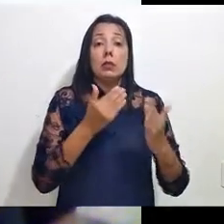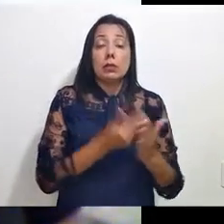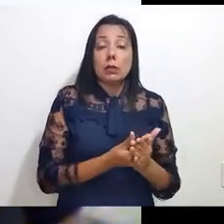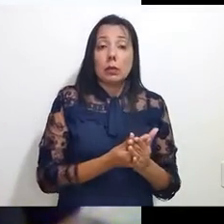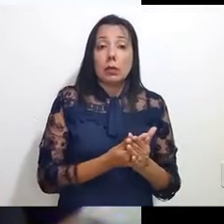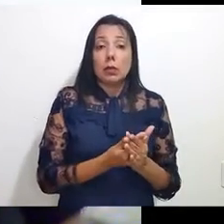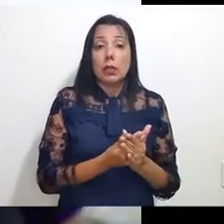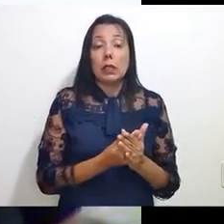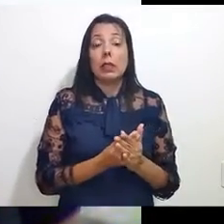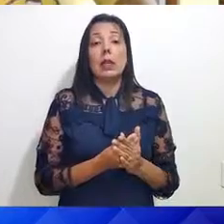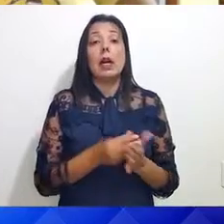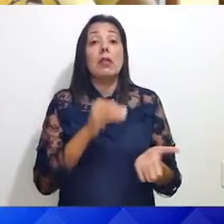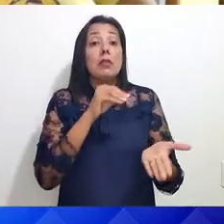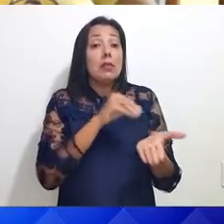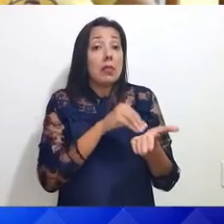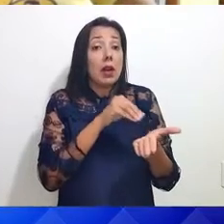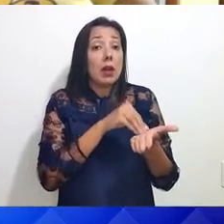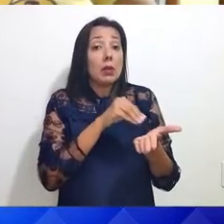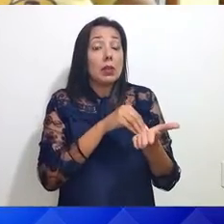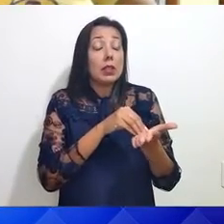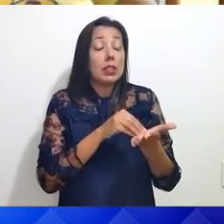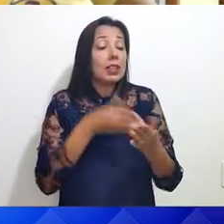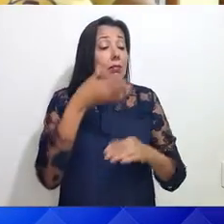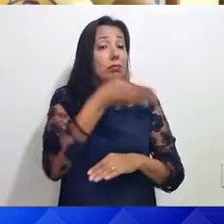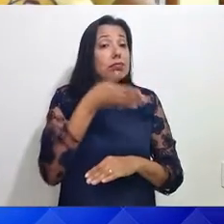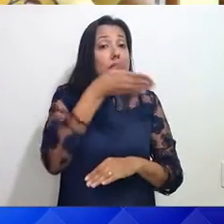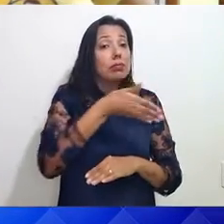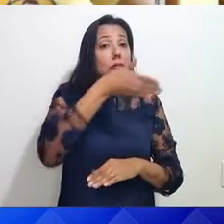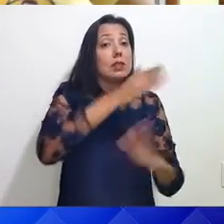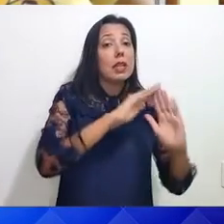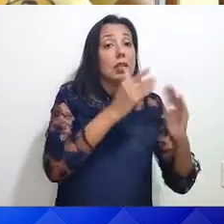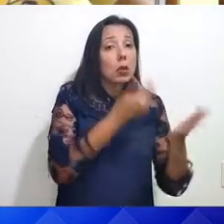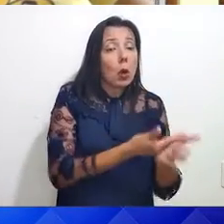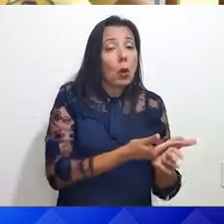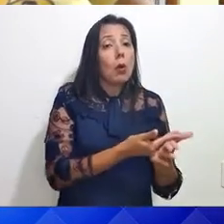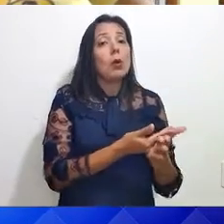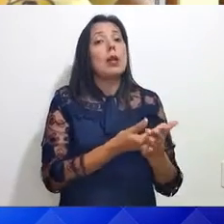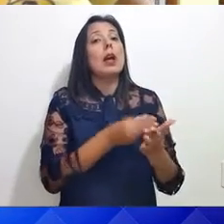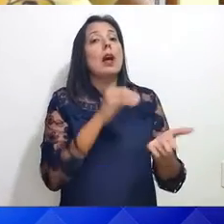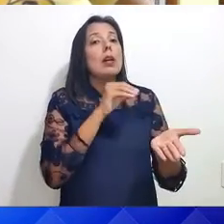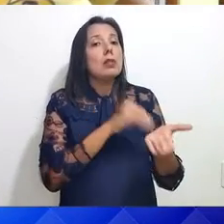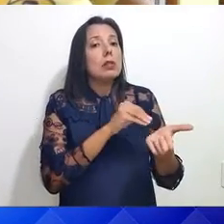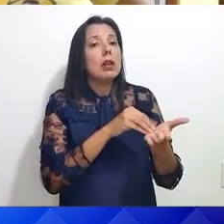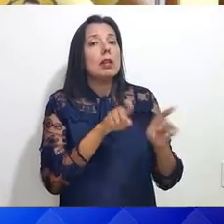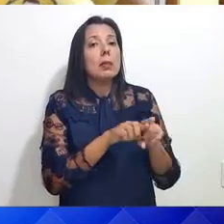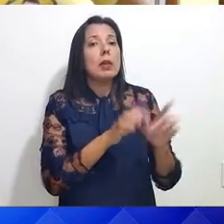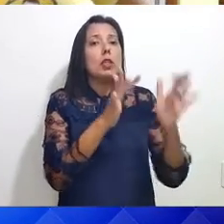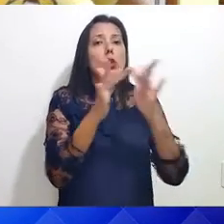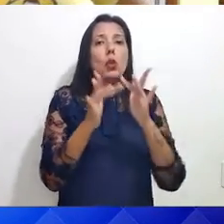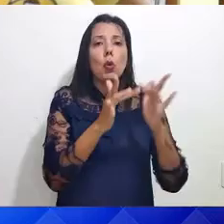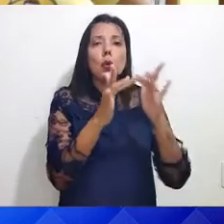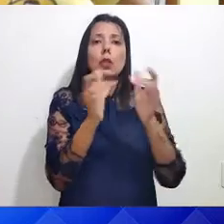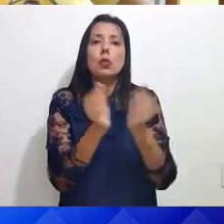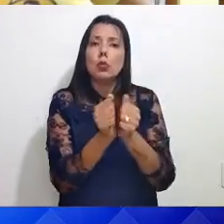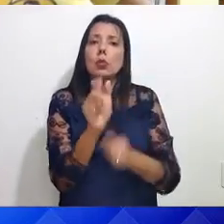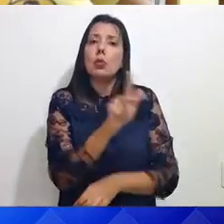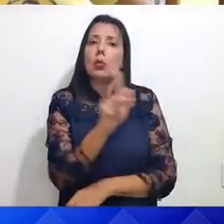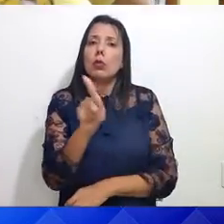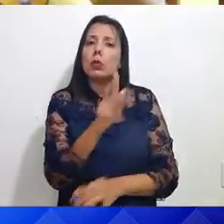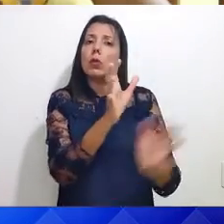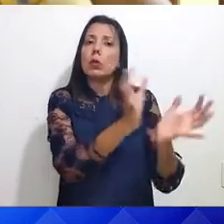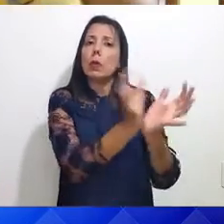esse papel social da escola, ele esteja nas propostas pedagógicas, ele esteja